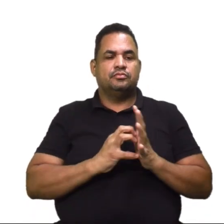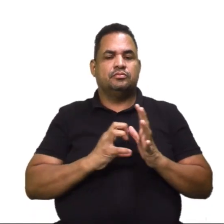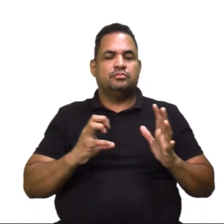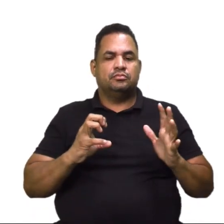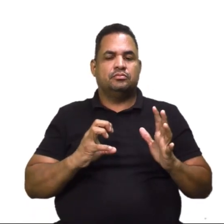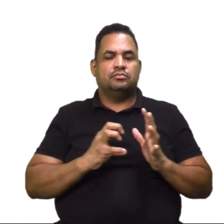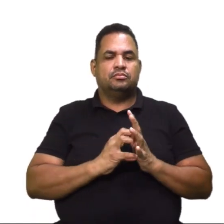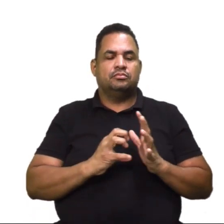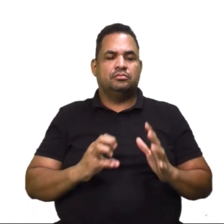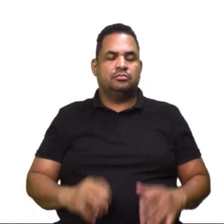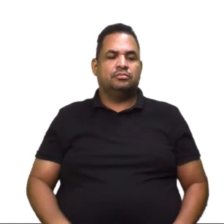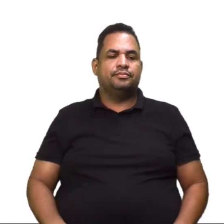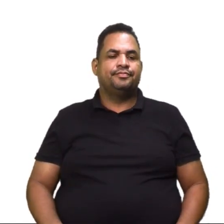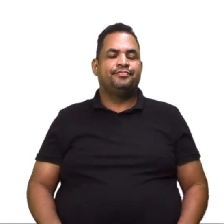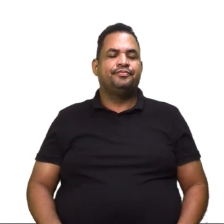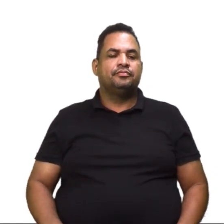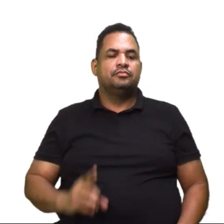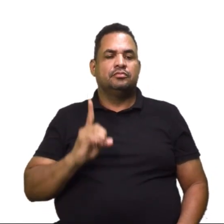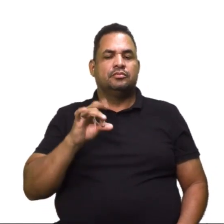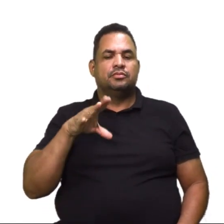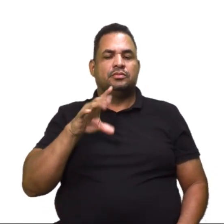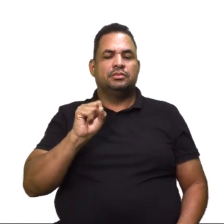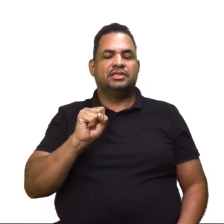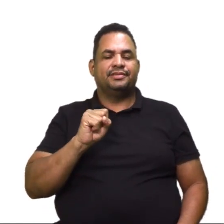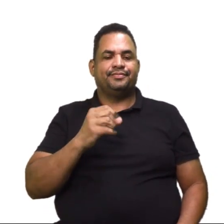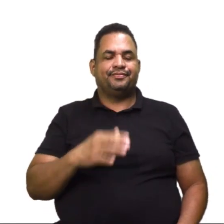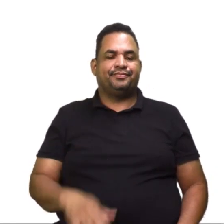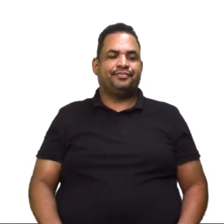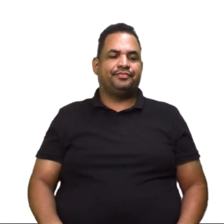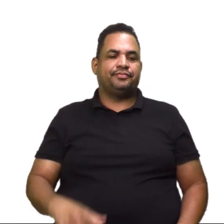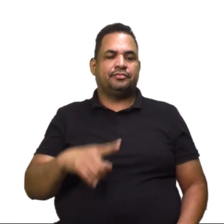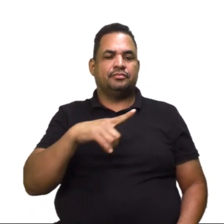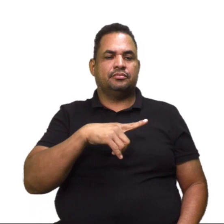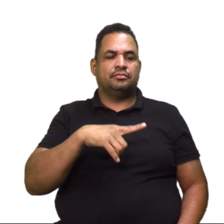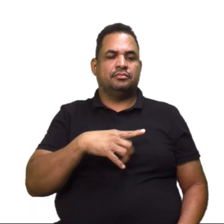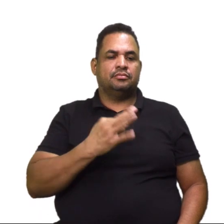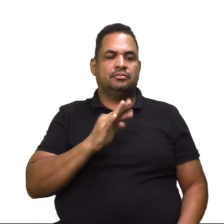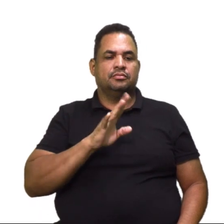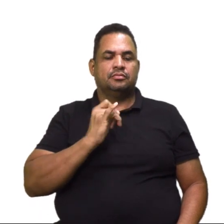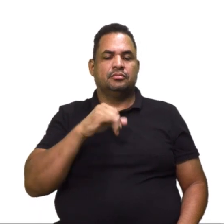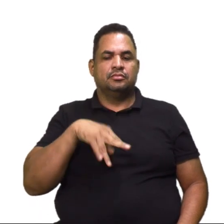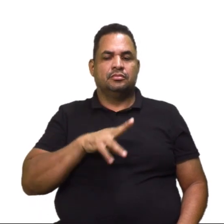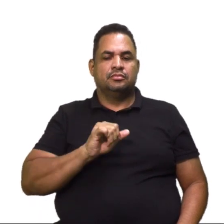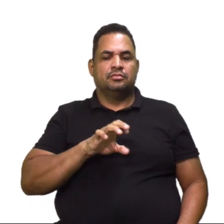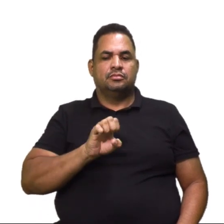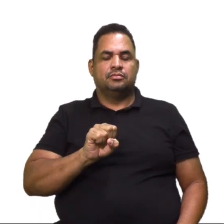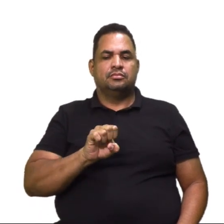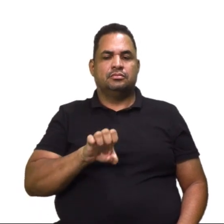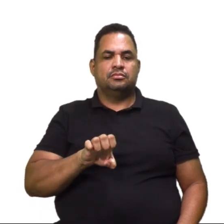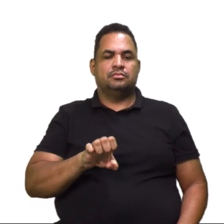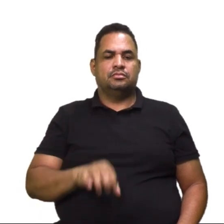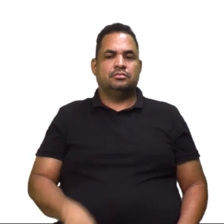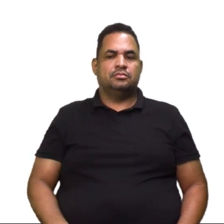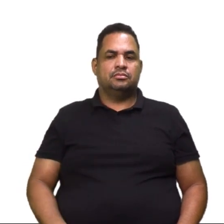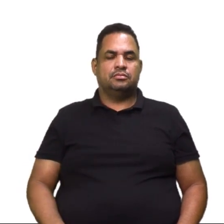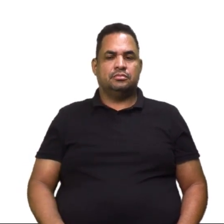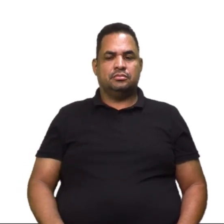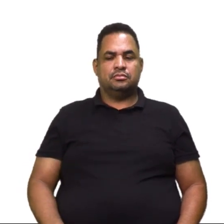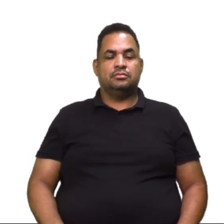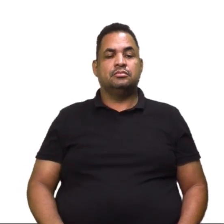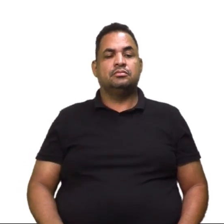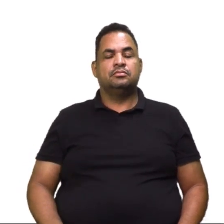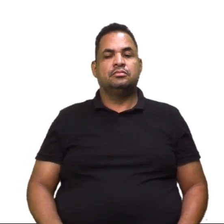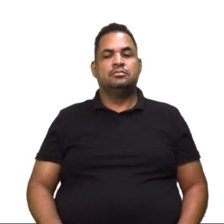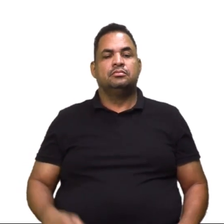pelo vírus HIV, né? Aí você tem a tricomoníase, que vai